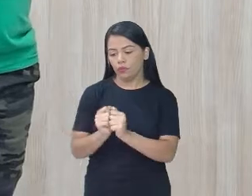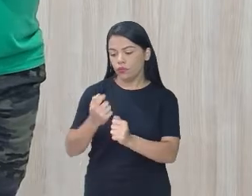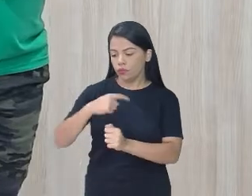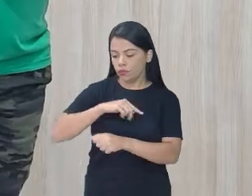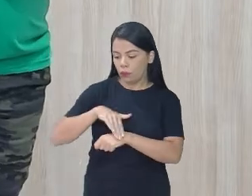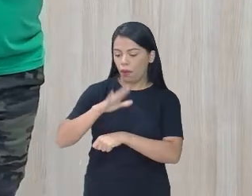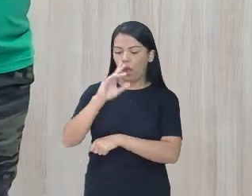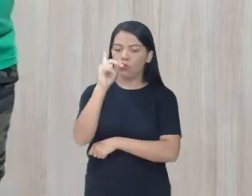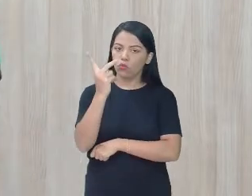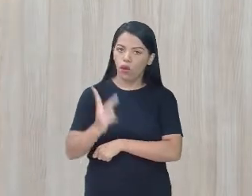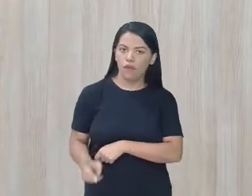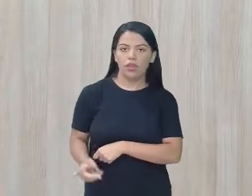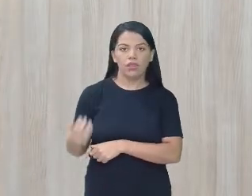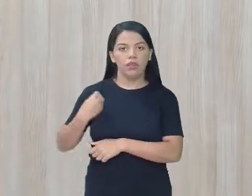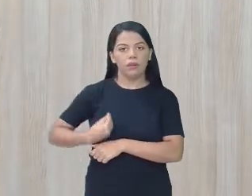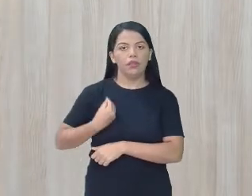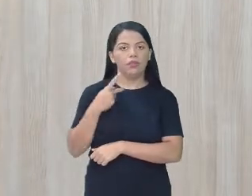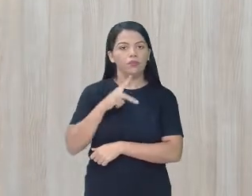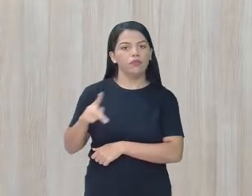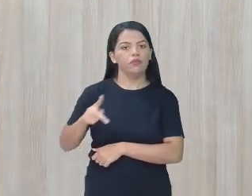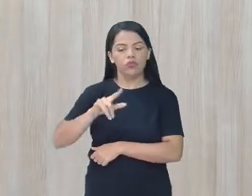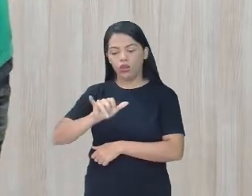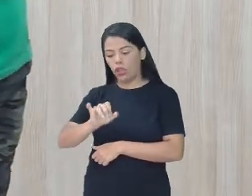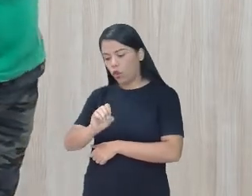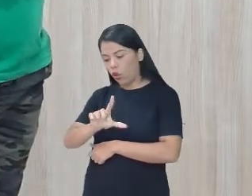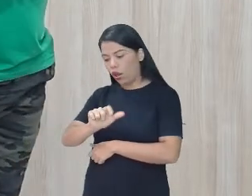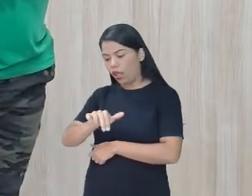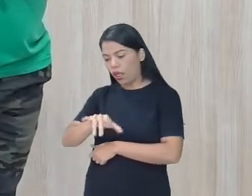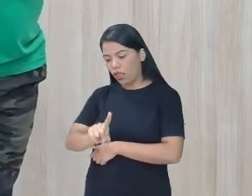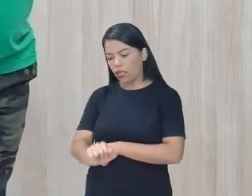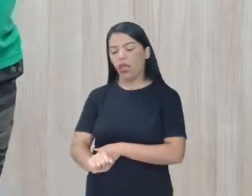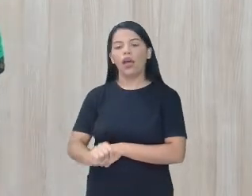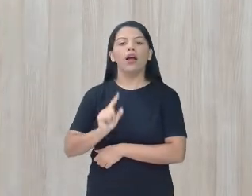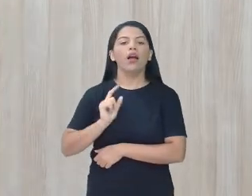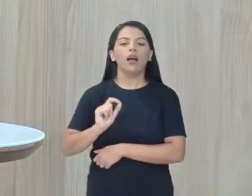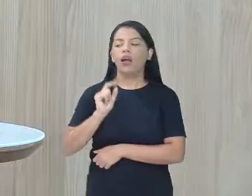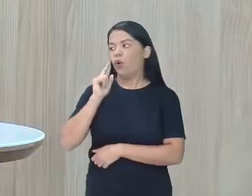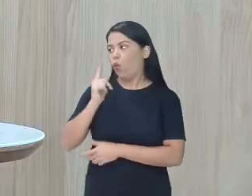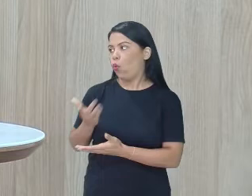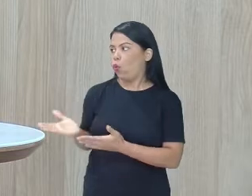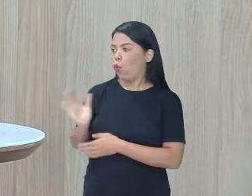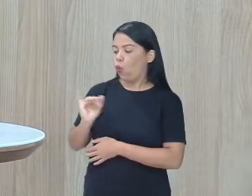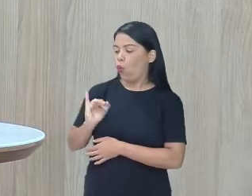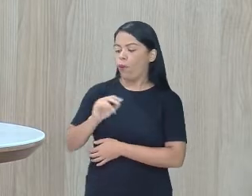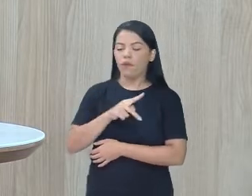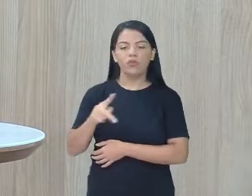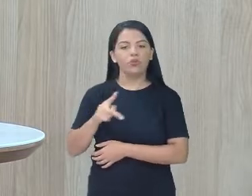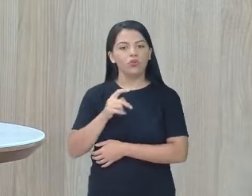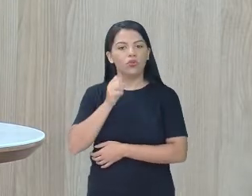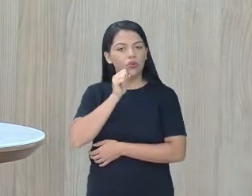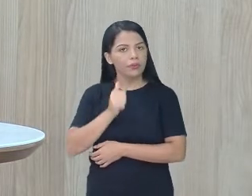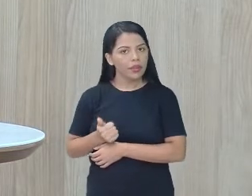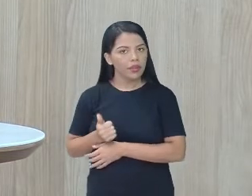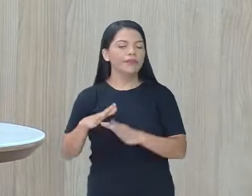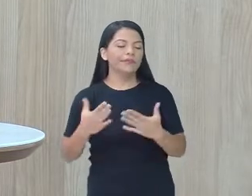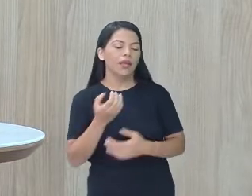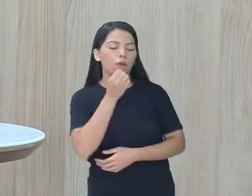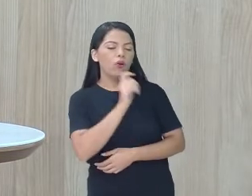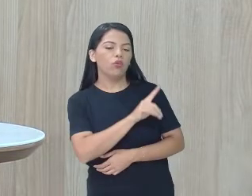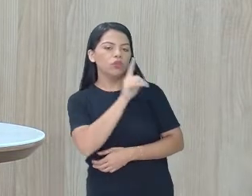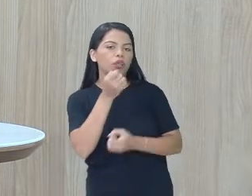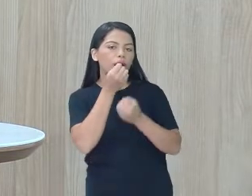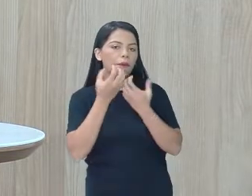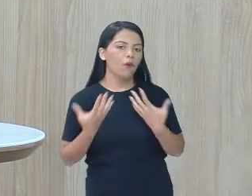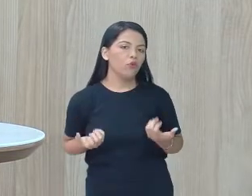vez conosco aqui, a presença da professora Yolanda. Professora, e aí, tudo certinho? Bom dia, gente, que bom estar